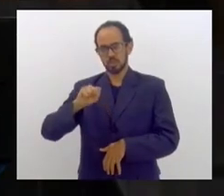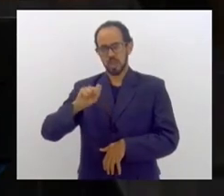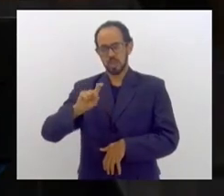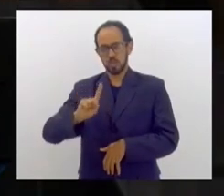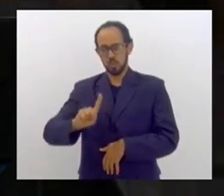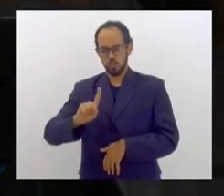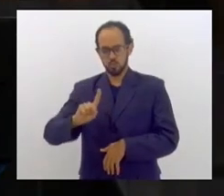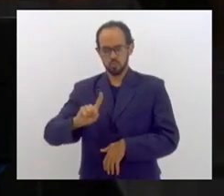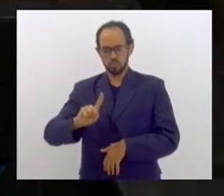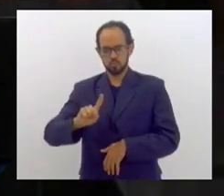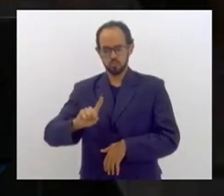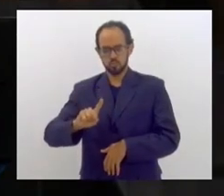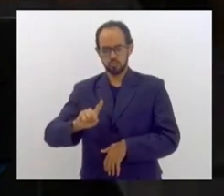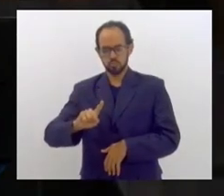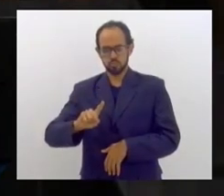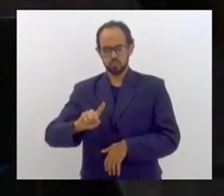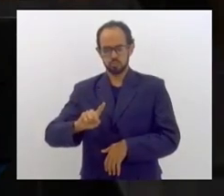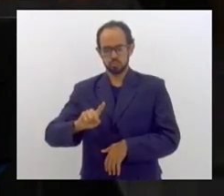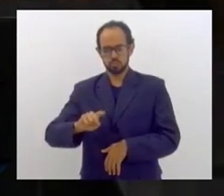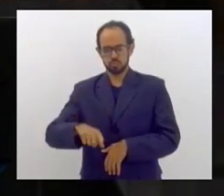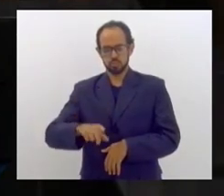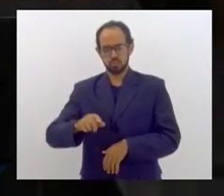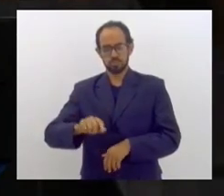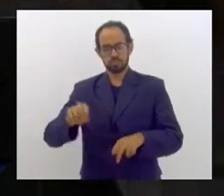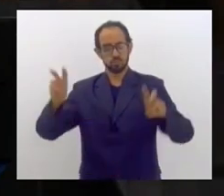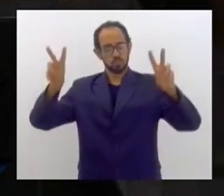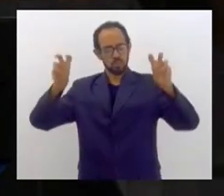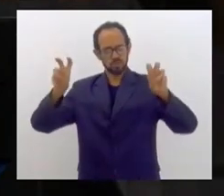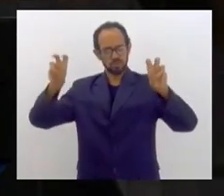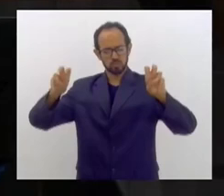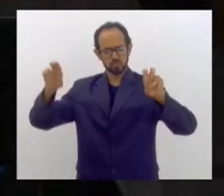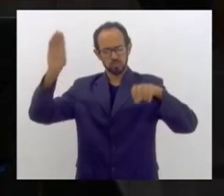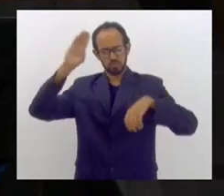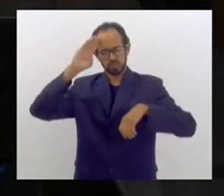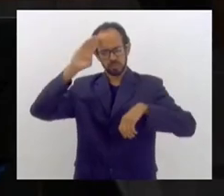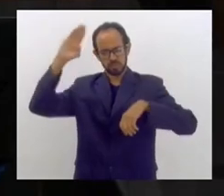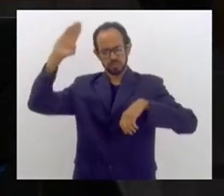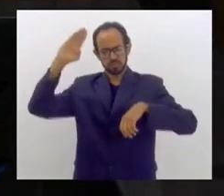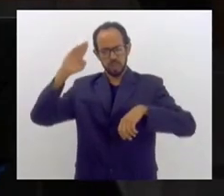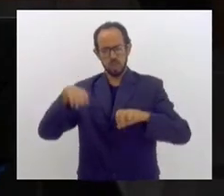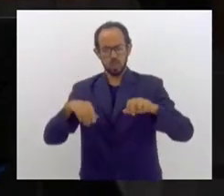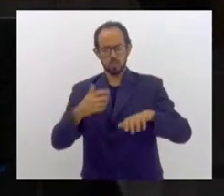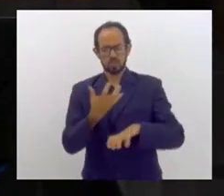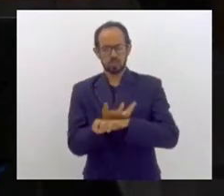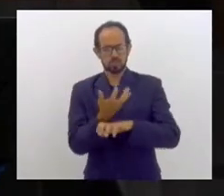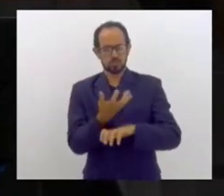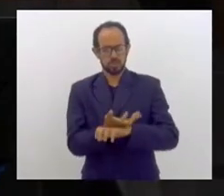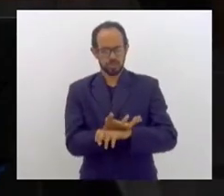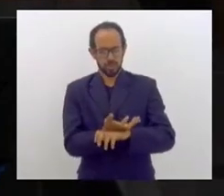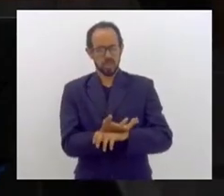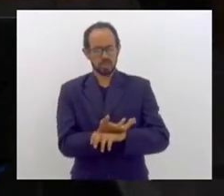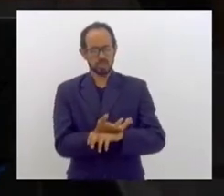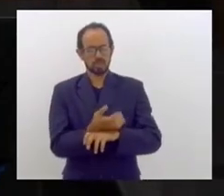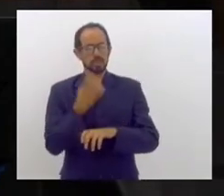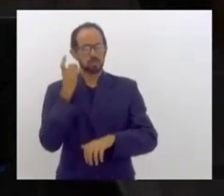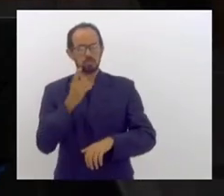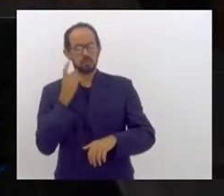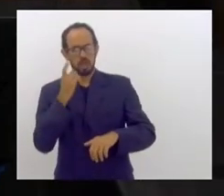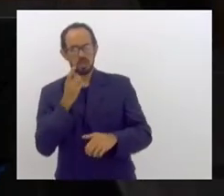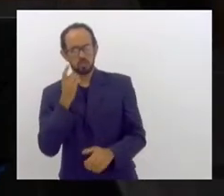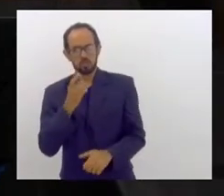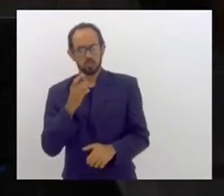1981. O mérito dessa matéria, deputado Dauaire, é tão